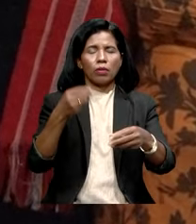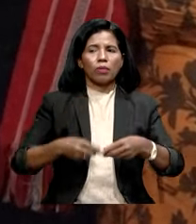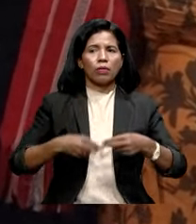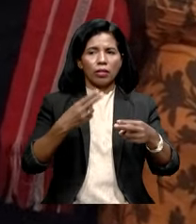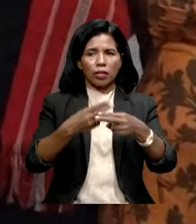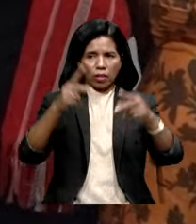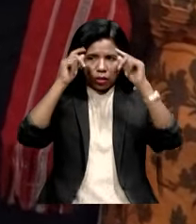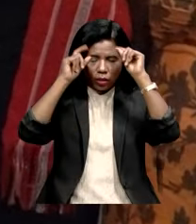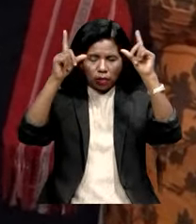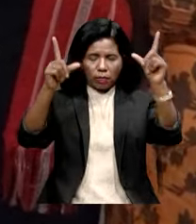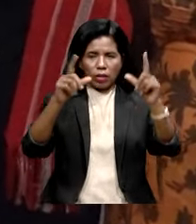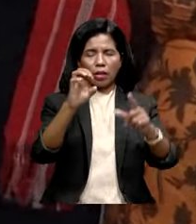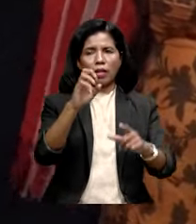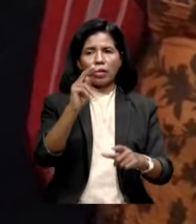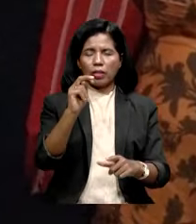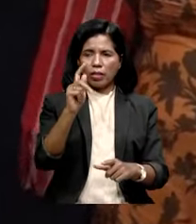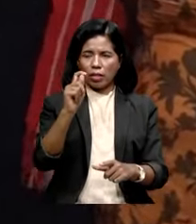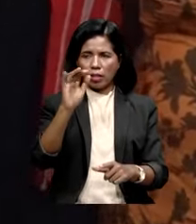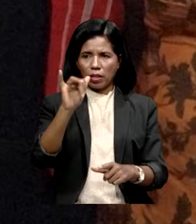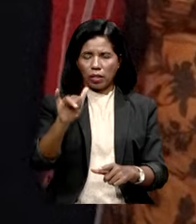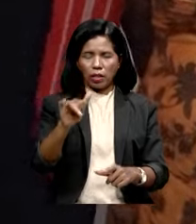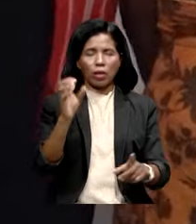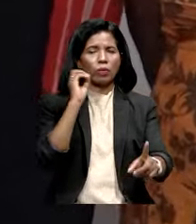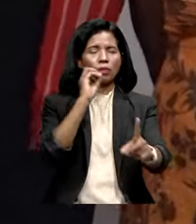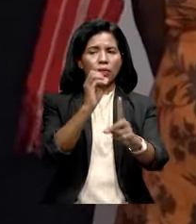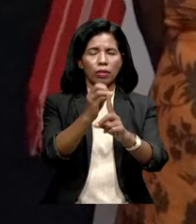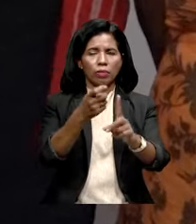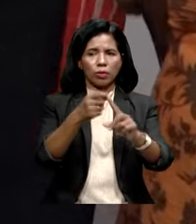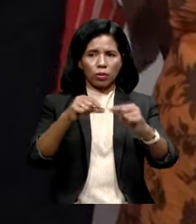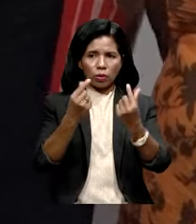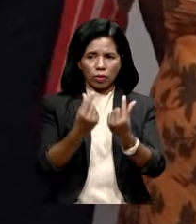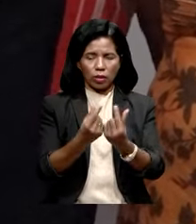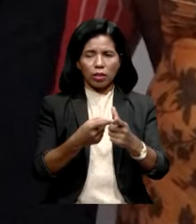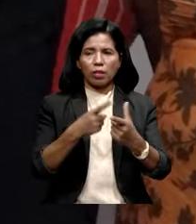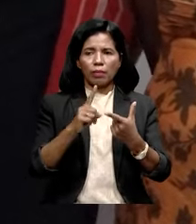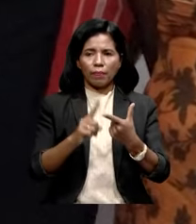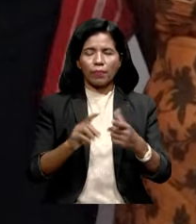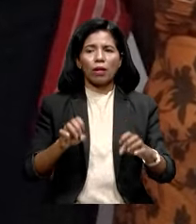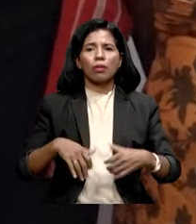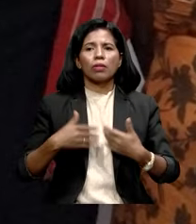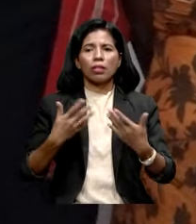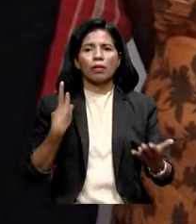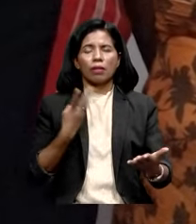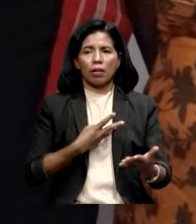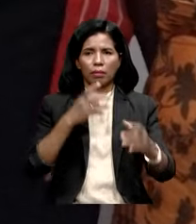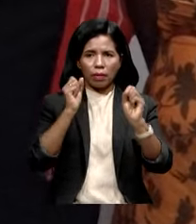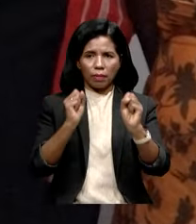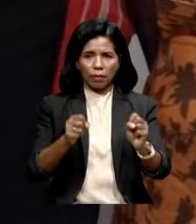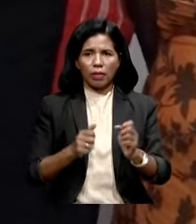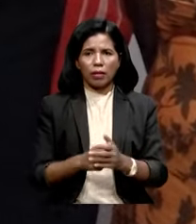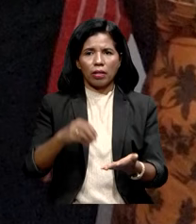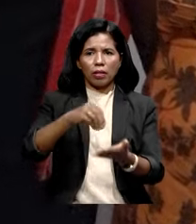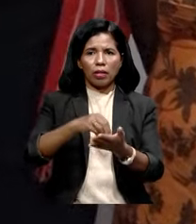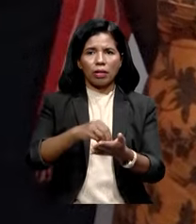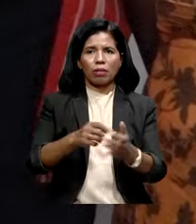Timor Oan enti, e objetivo si grupo na rasik para depois o ensama ka ami bele tahu mutu